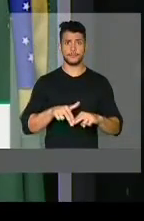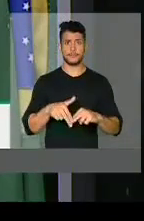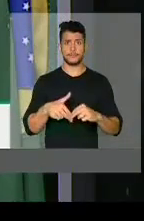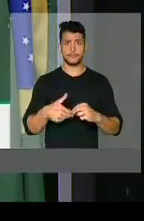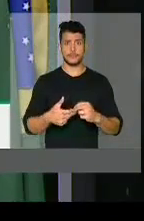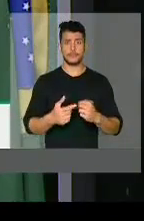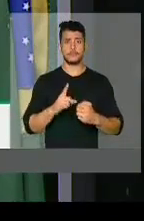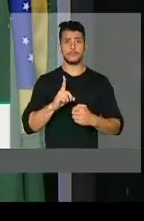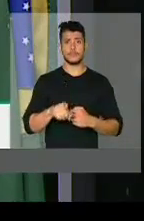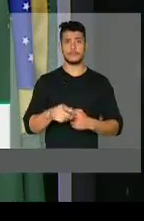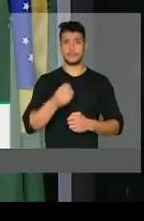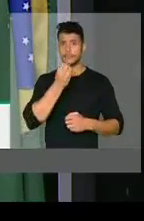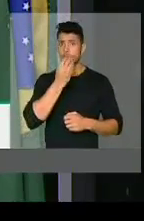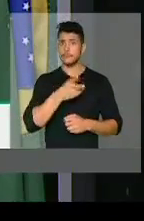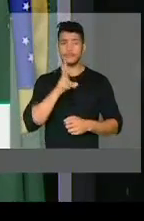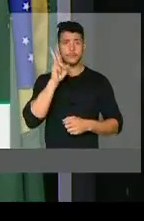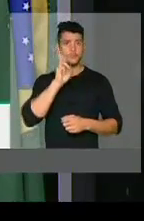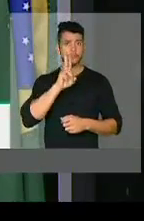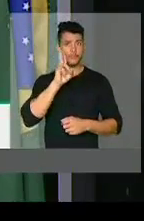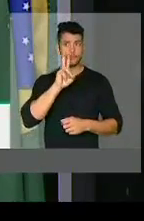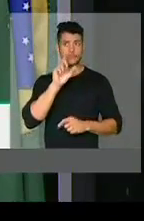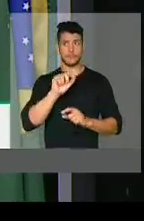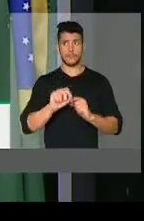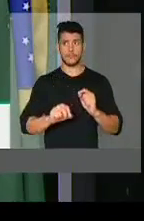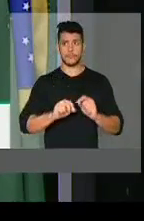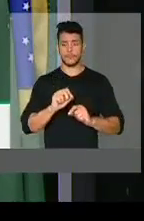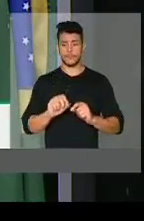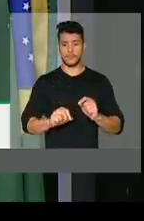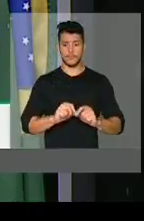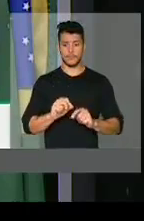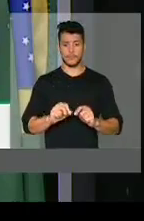presidente, é sempre bom lembrar que,